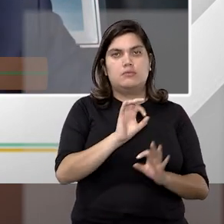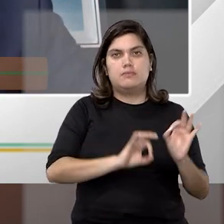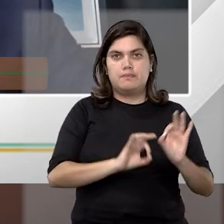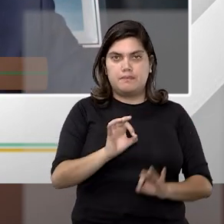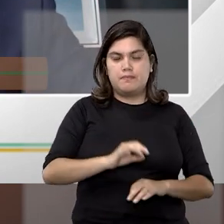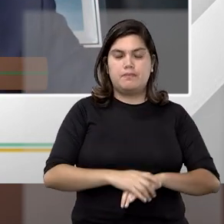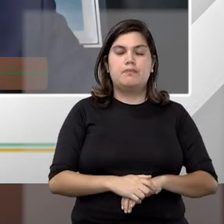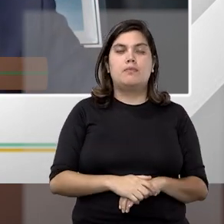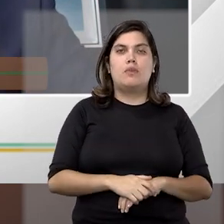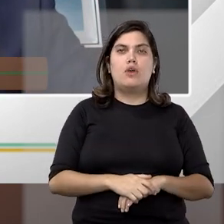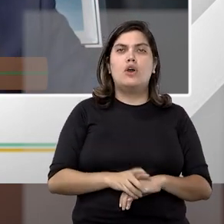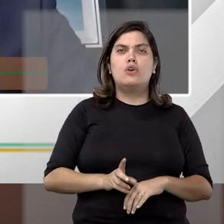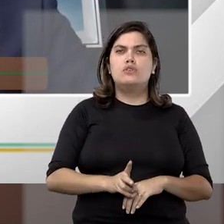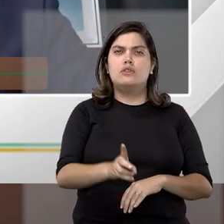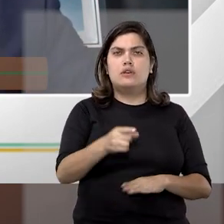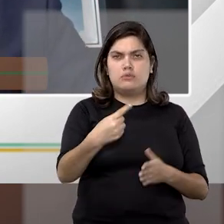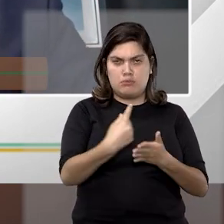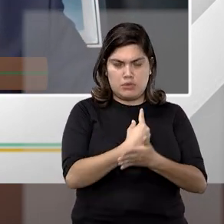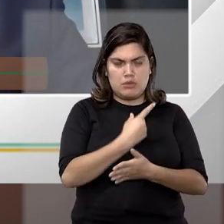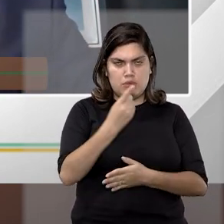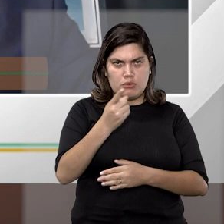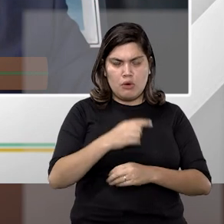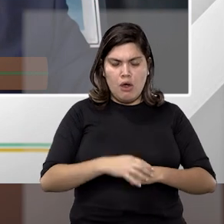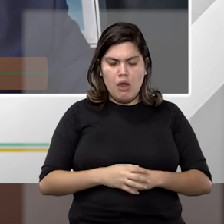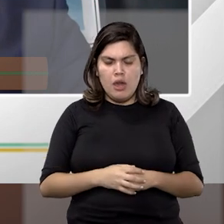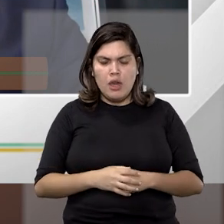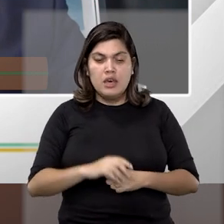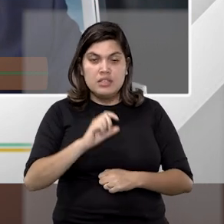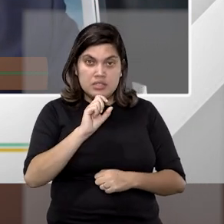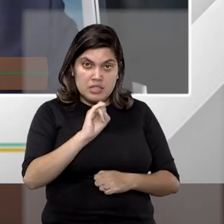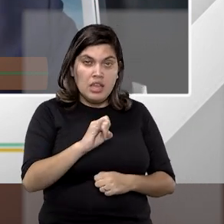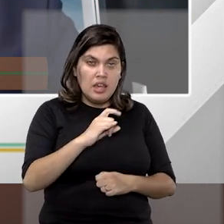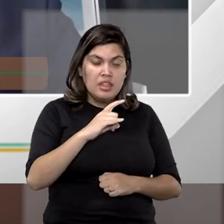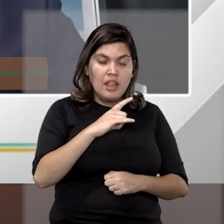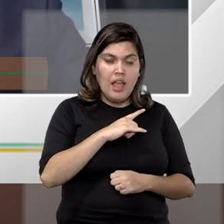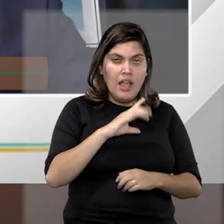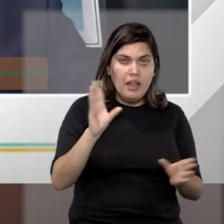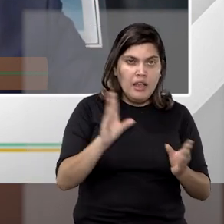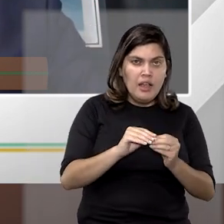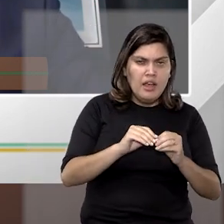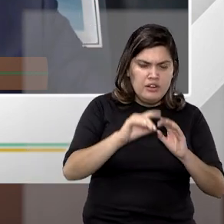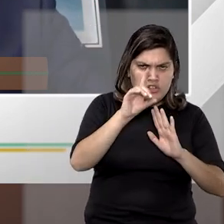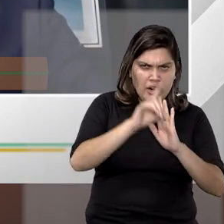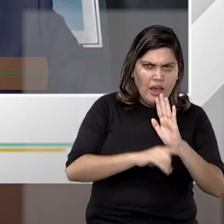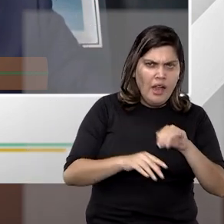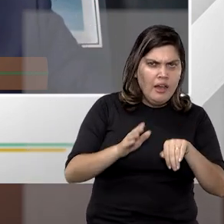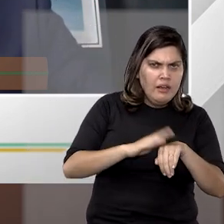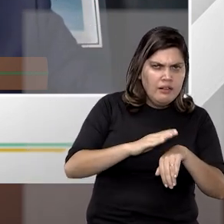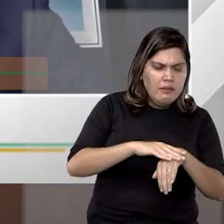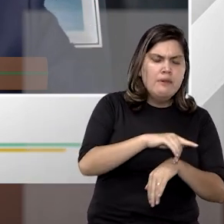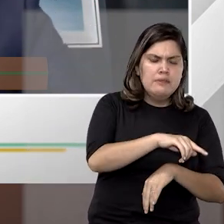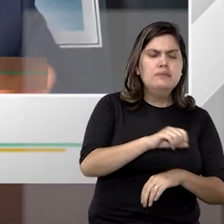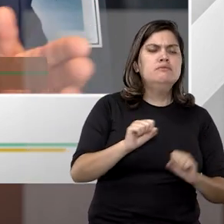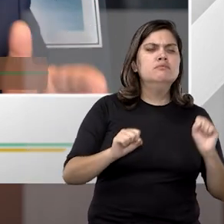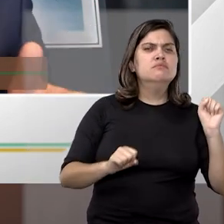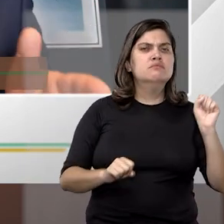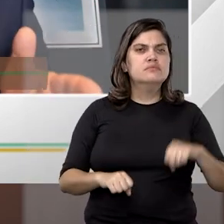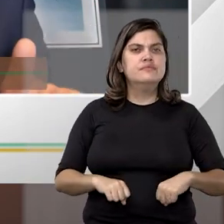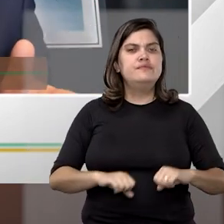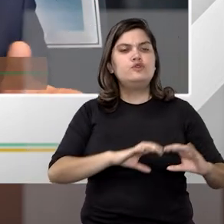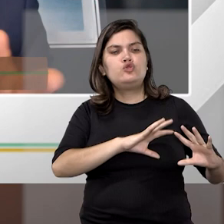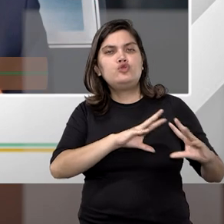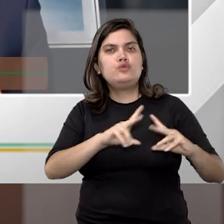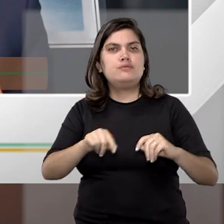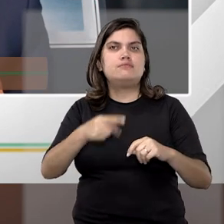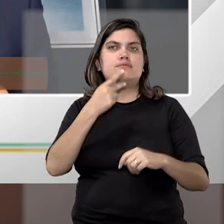partes então a seguinte então na pergunta se isso constitui um direito da parte sim então